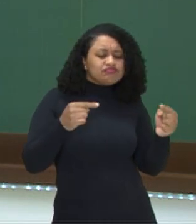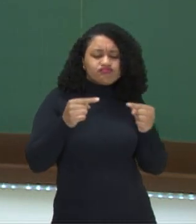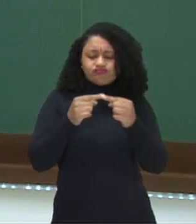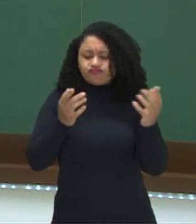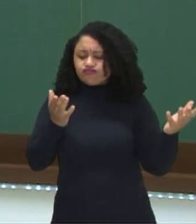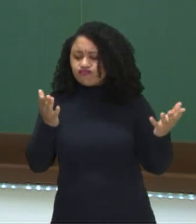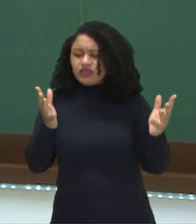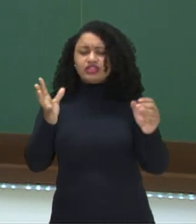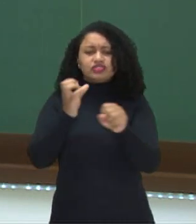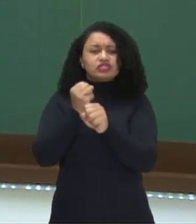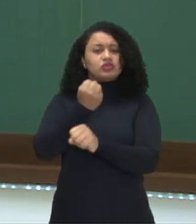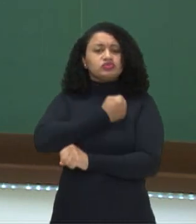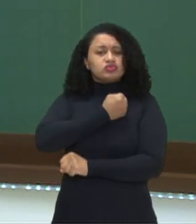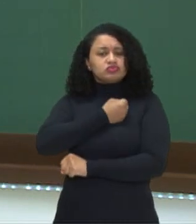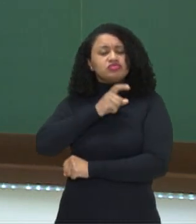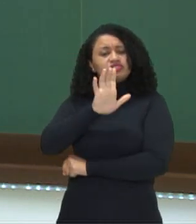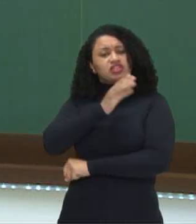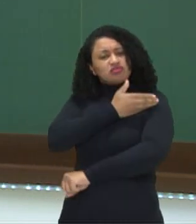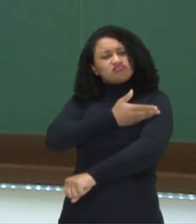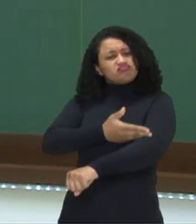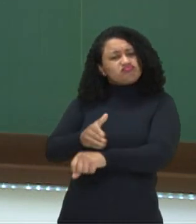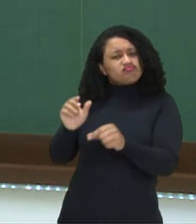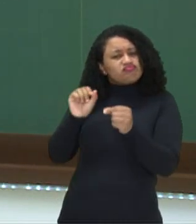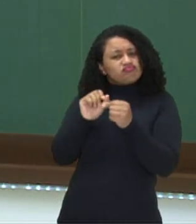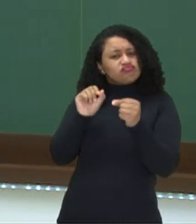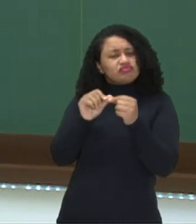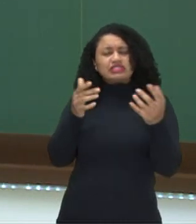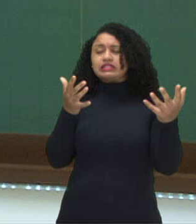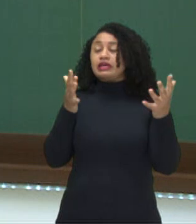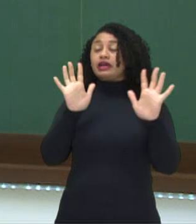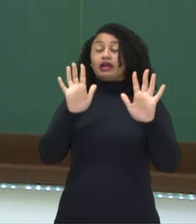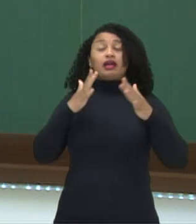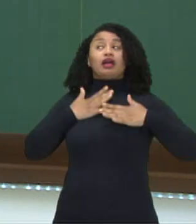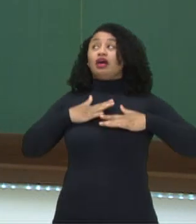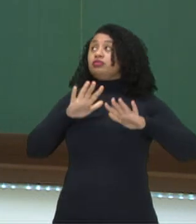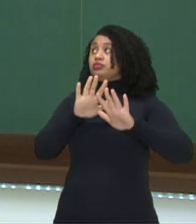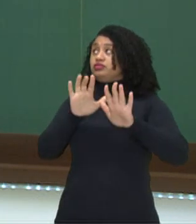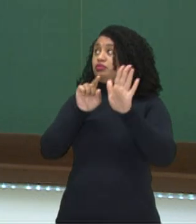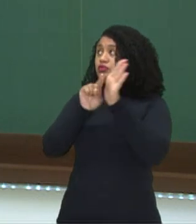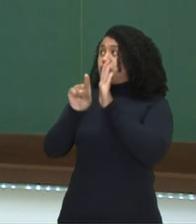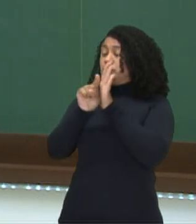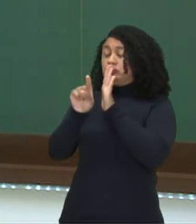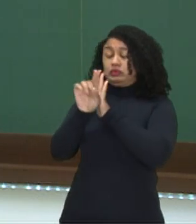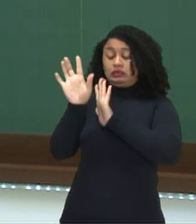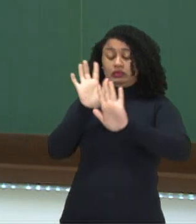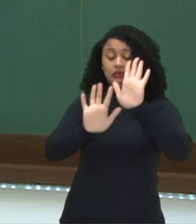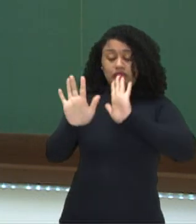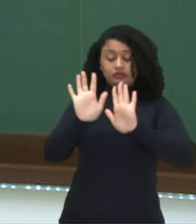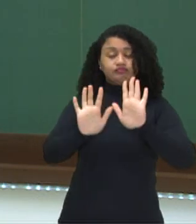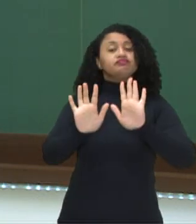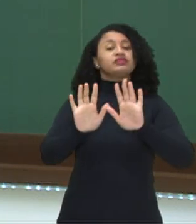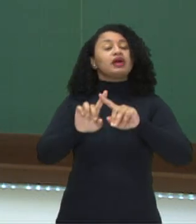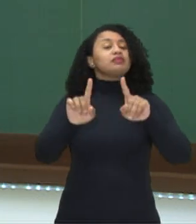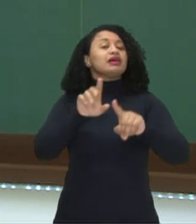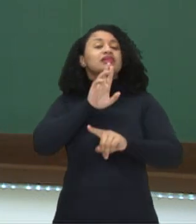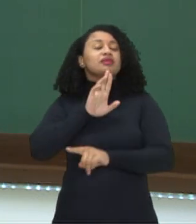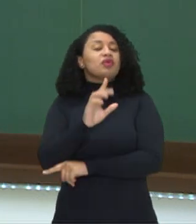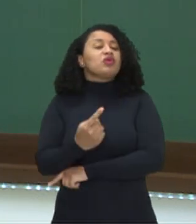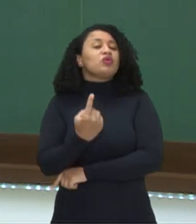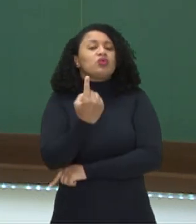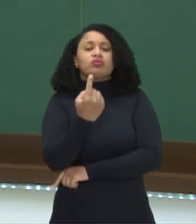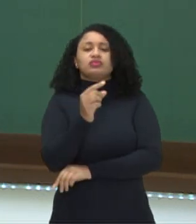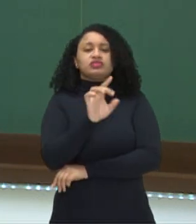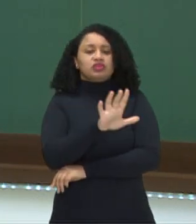adição de números que você já está acostumado a fazer? É muita pergunta, Mas a resposta é única,